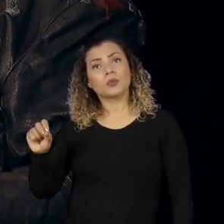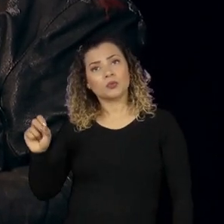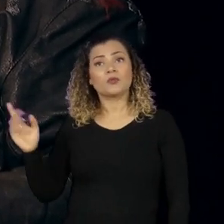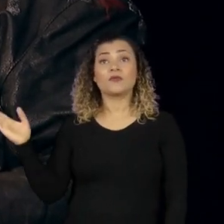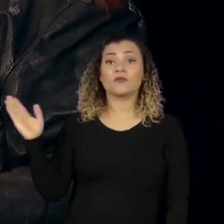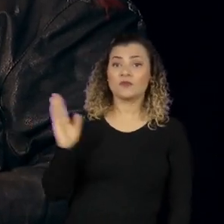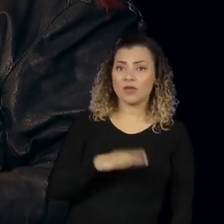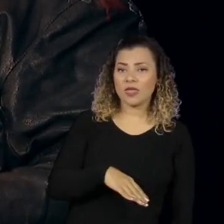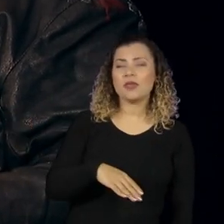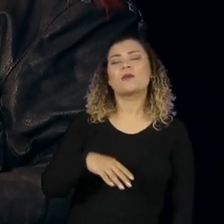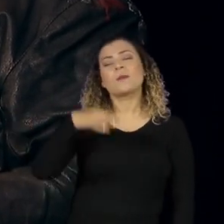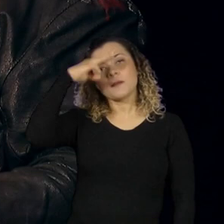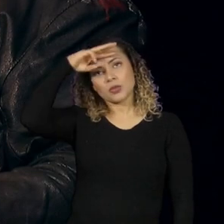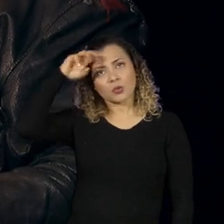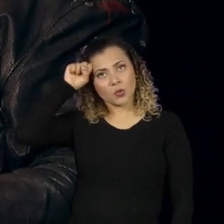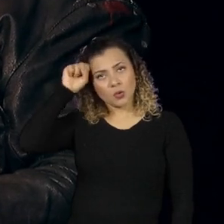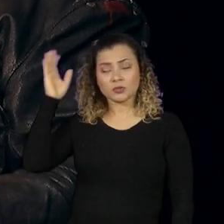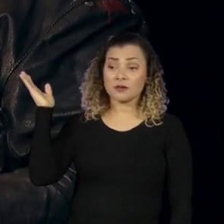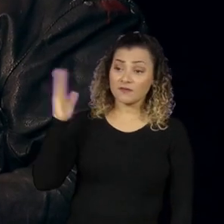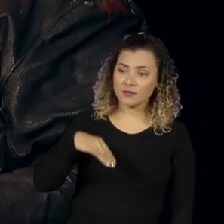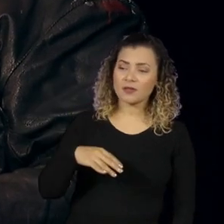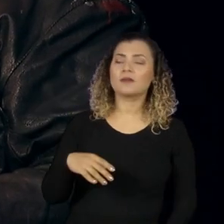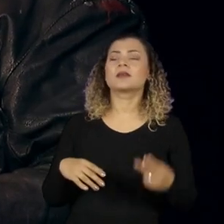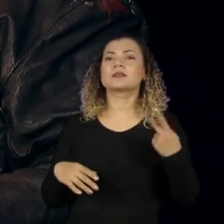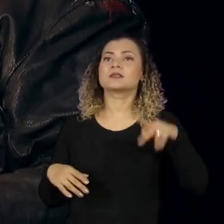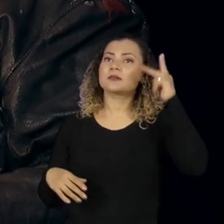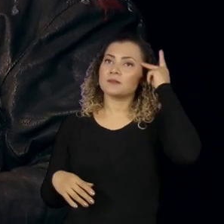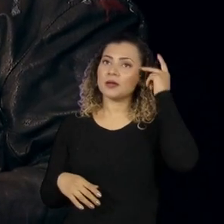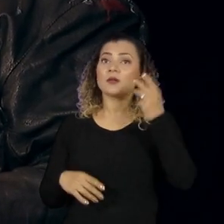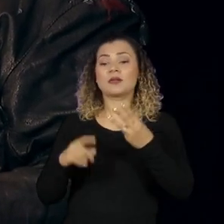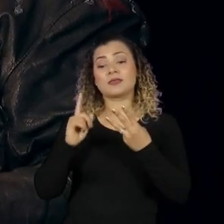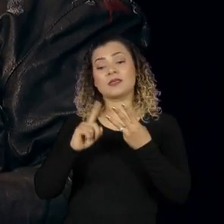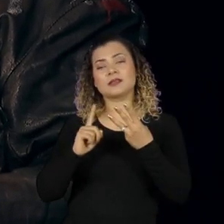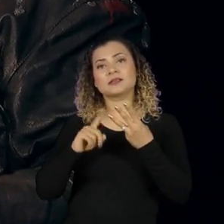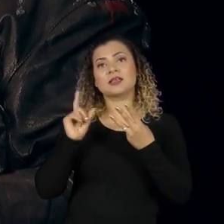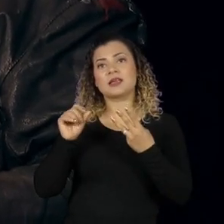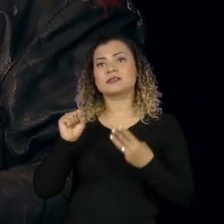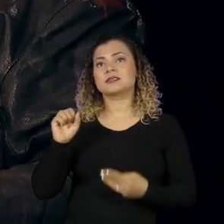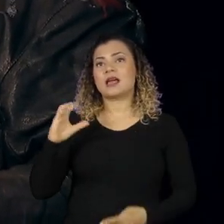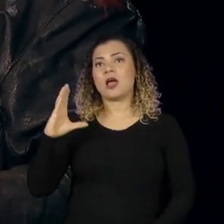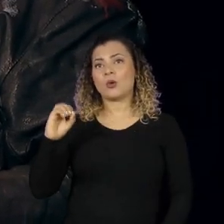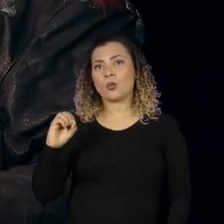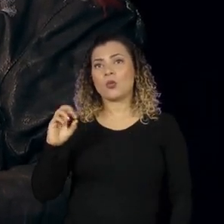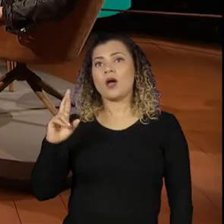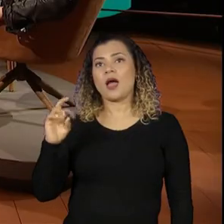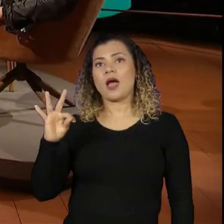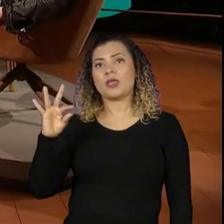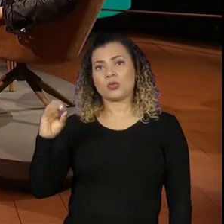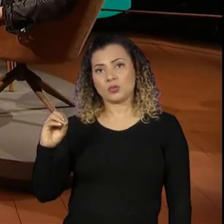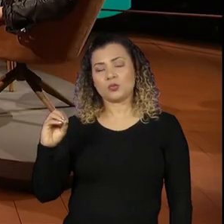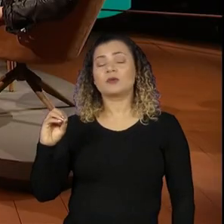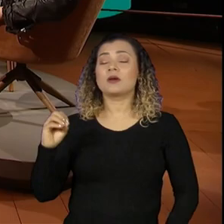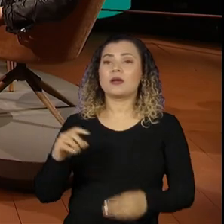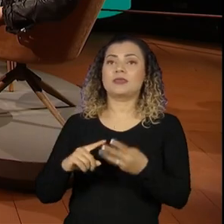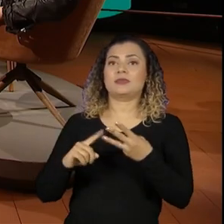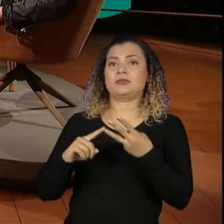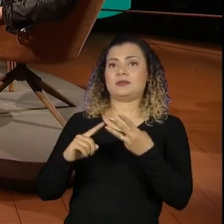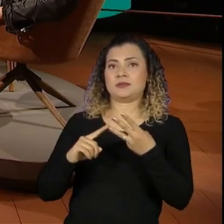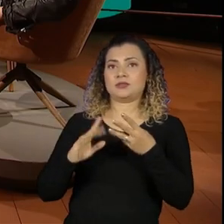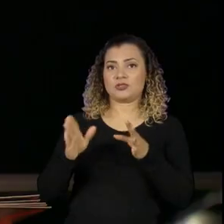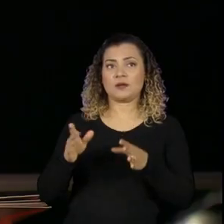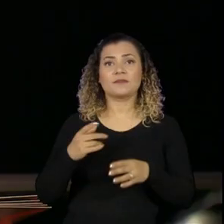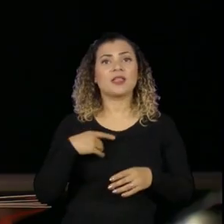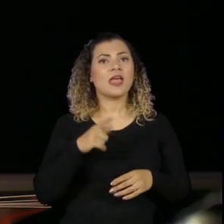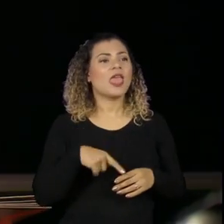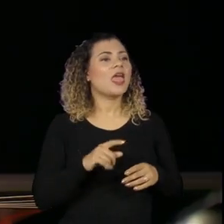Rato, né? O Saco de Rato é a terceira banda que eu tenho, assim, mais, né? Com disco gravado, etc. Né? Como é que é? Os velhos